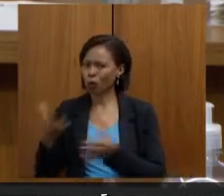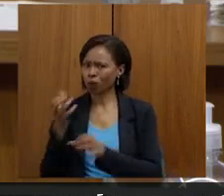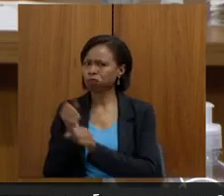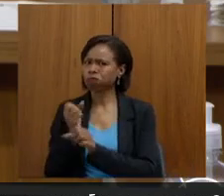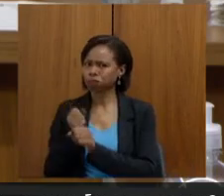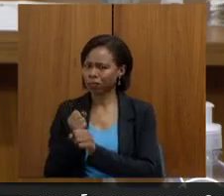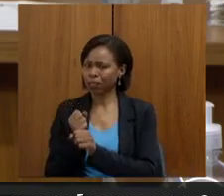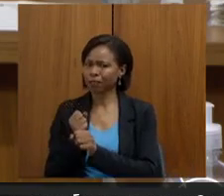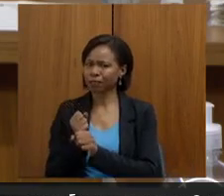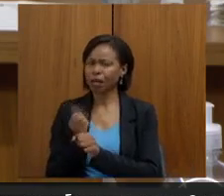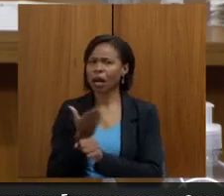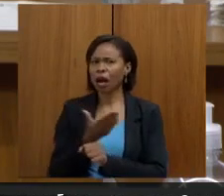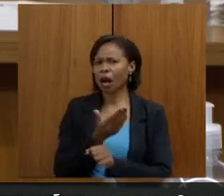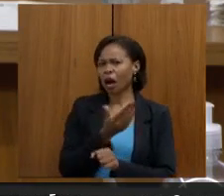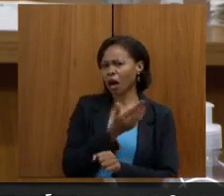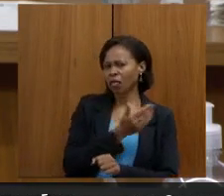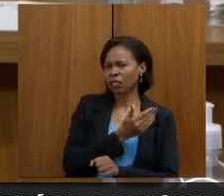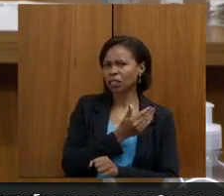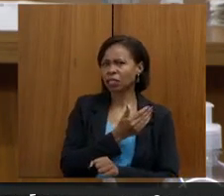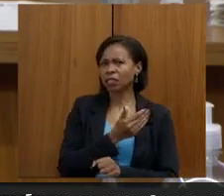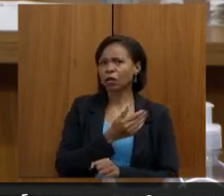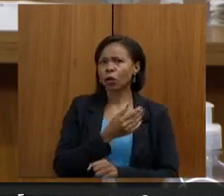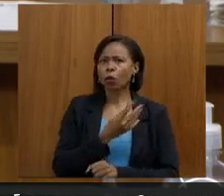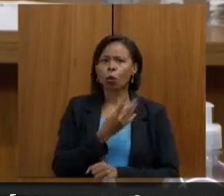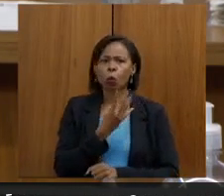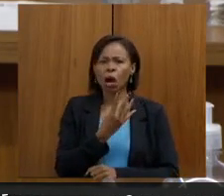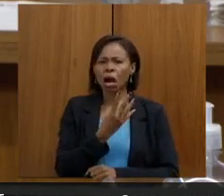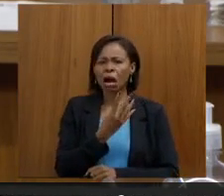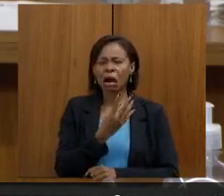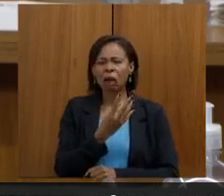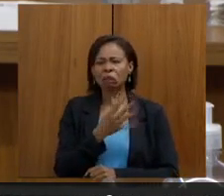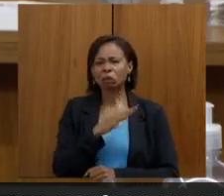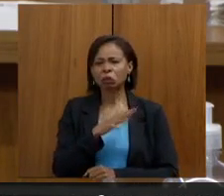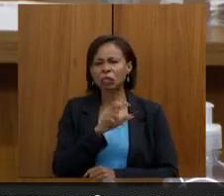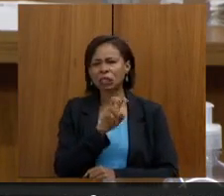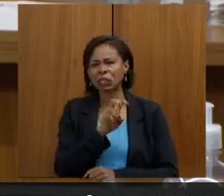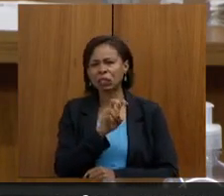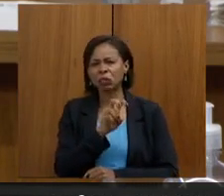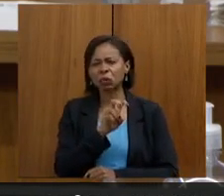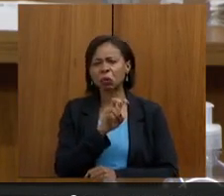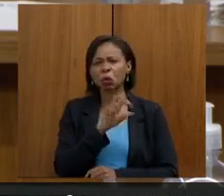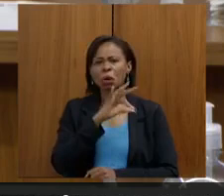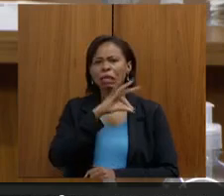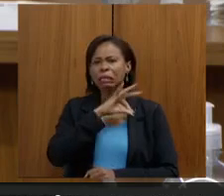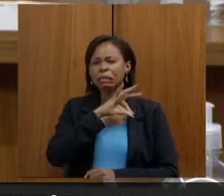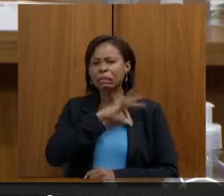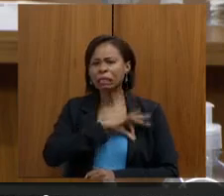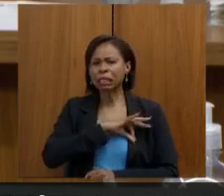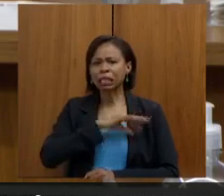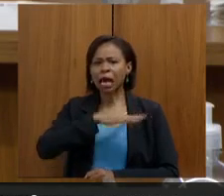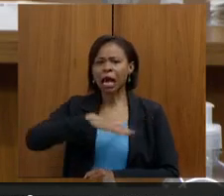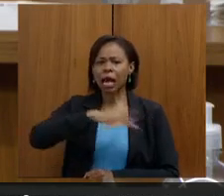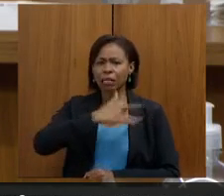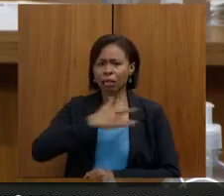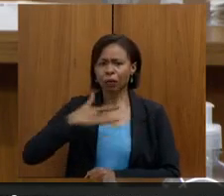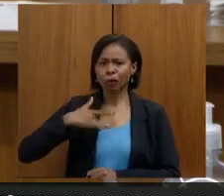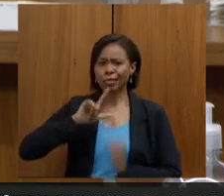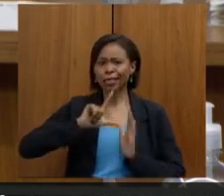nós tínhamos entre quatro e cinco folhas da saúde em atraso